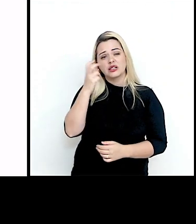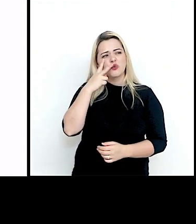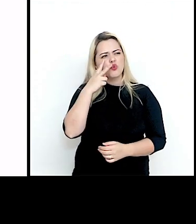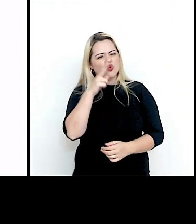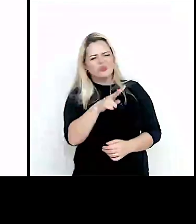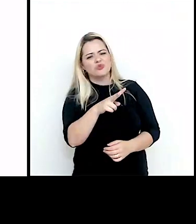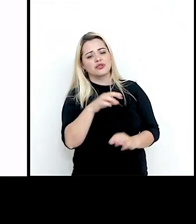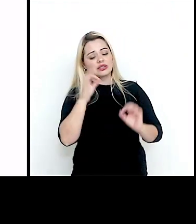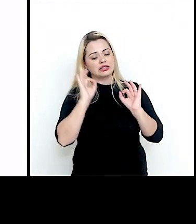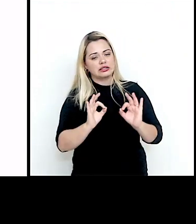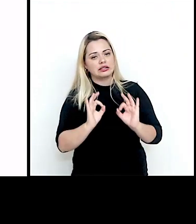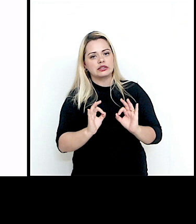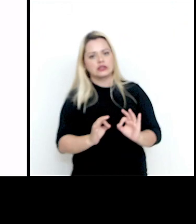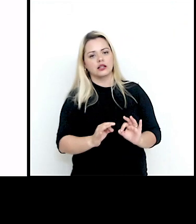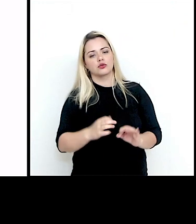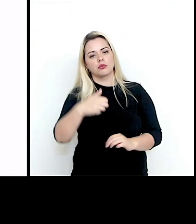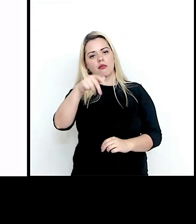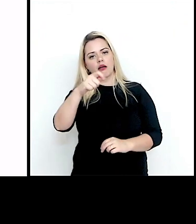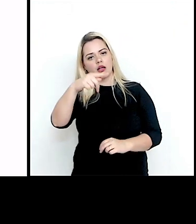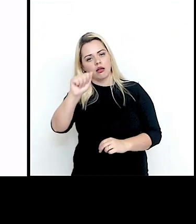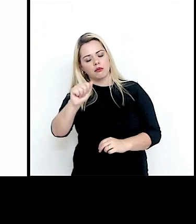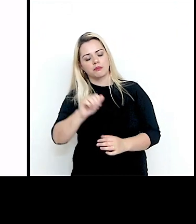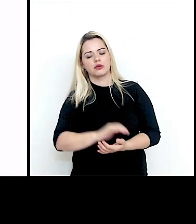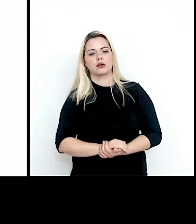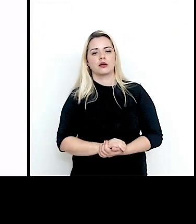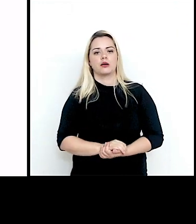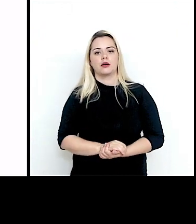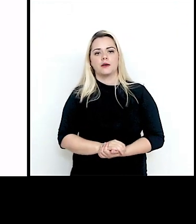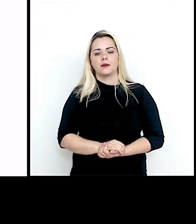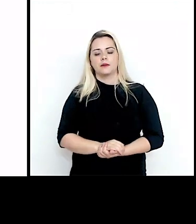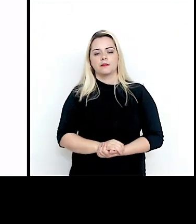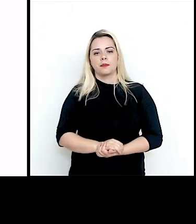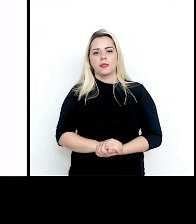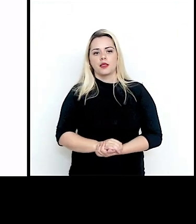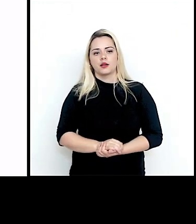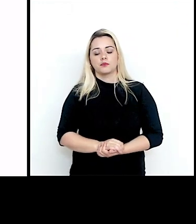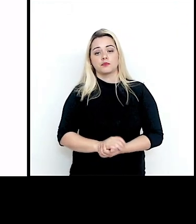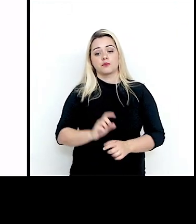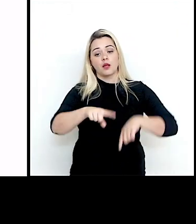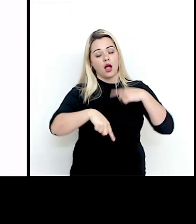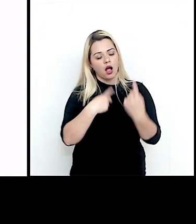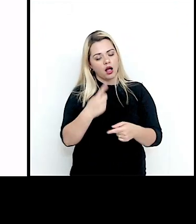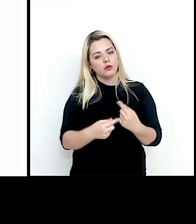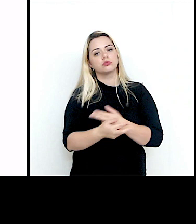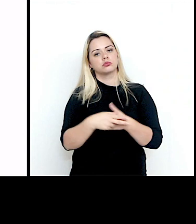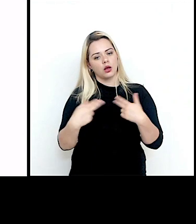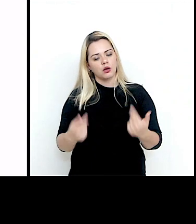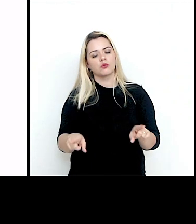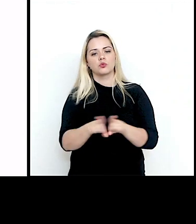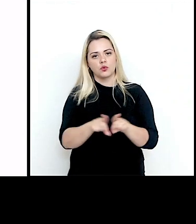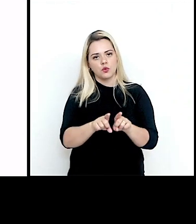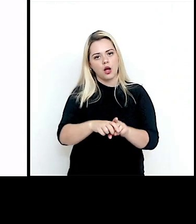o mapa Obrigado o um outro aspecto Desses desse